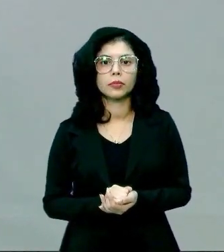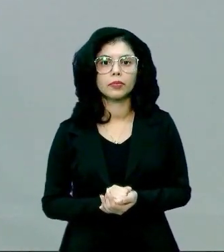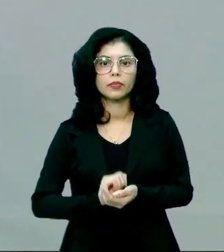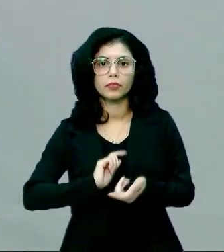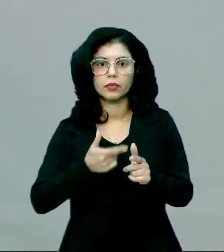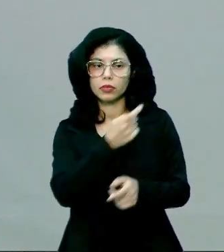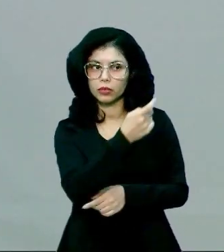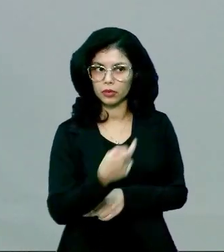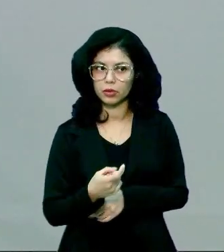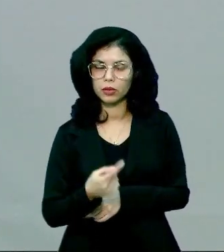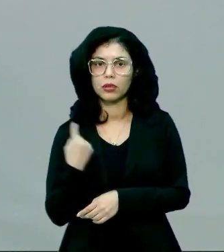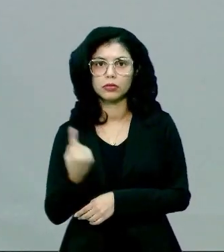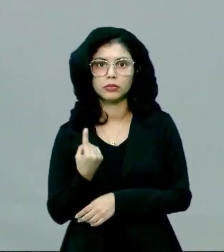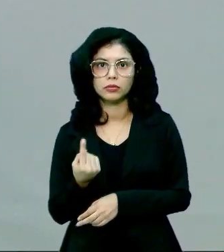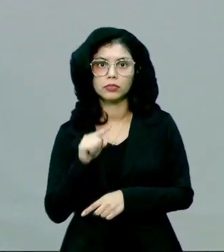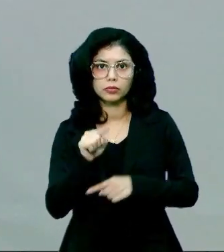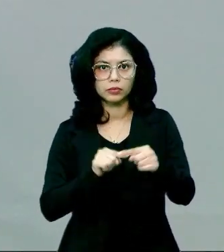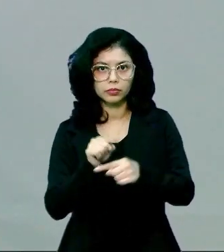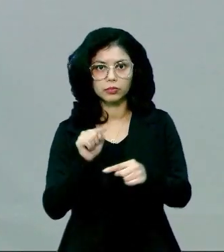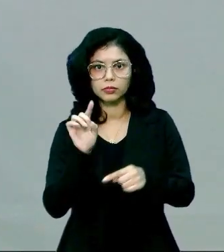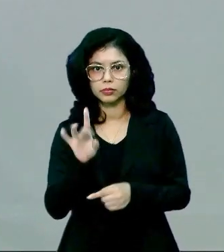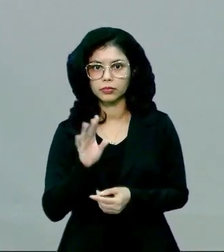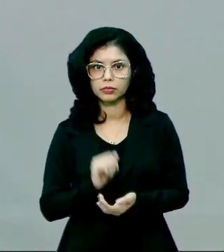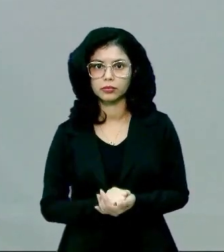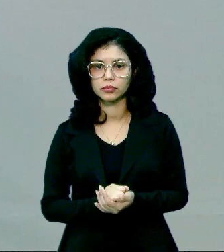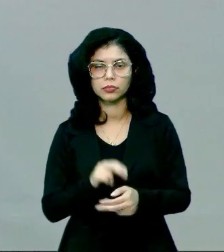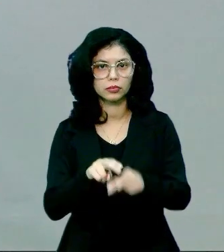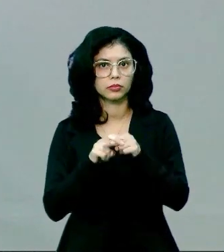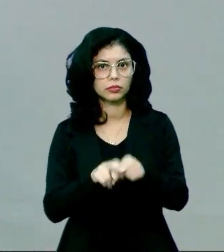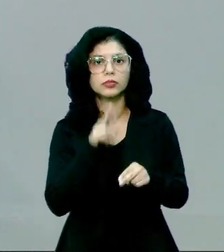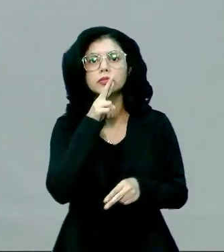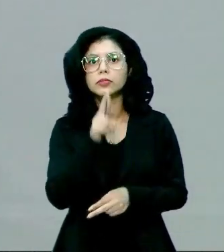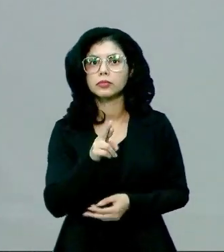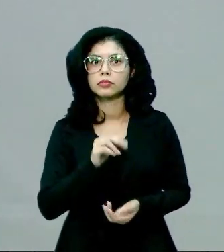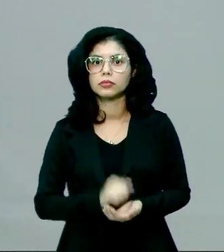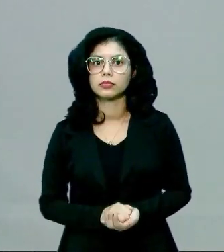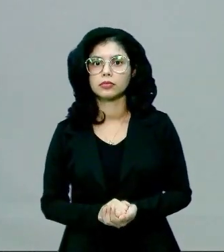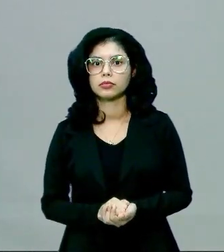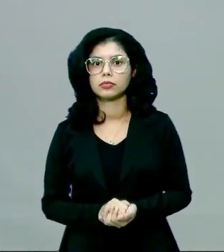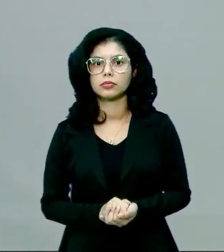letra X e faz a divisão. Por isso achamos aquele resultado.